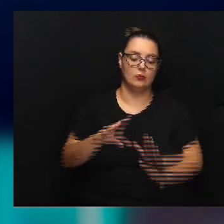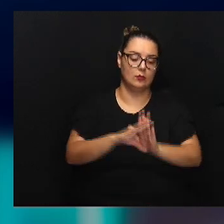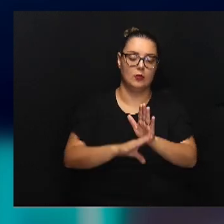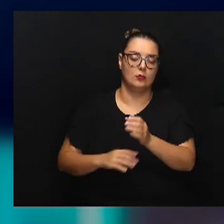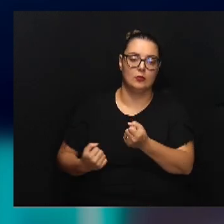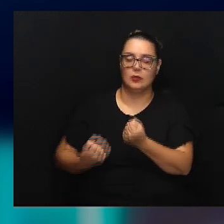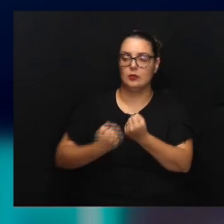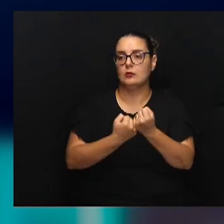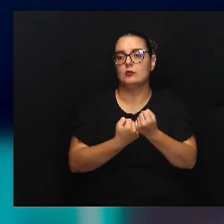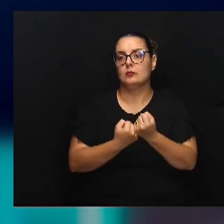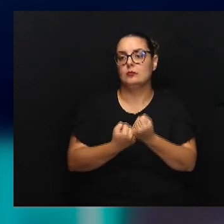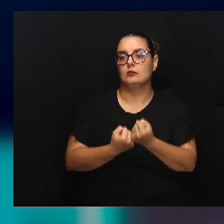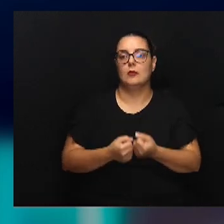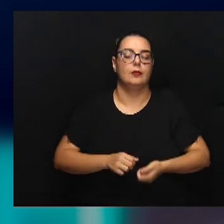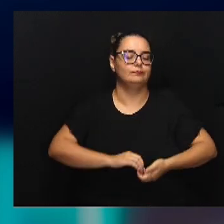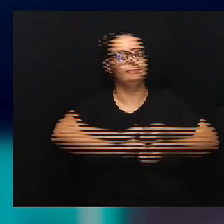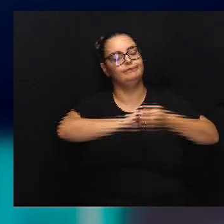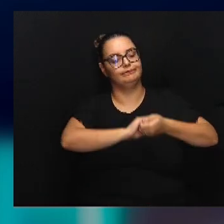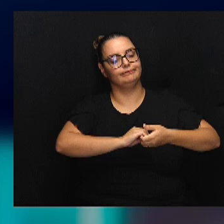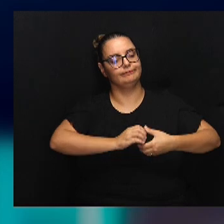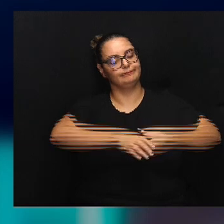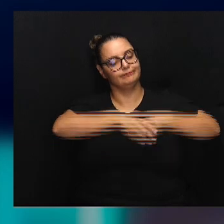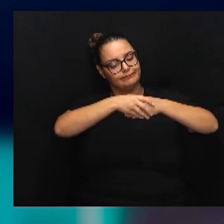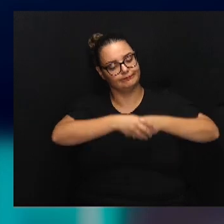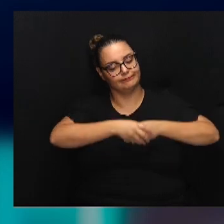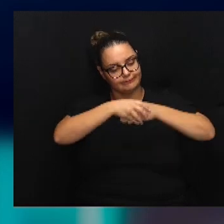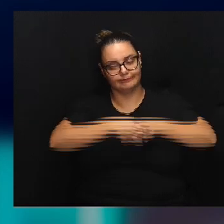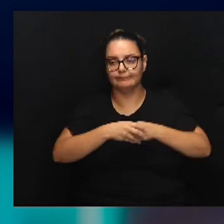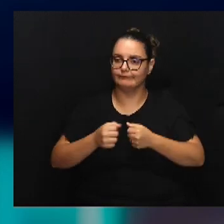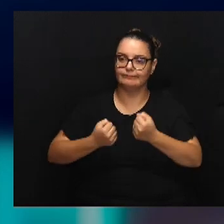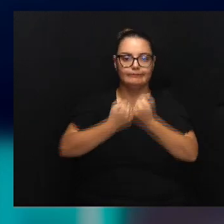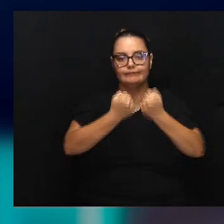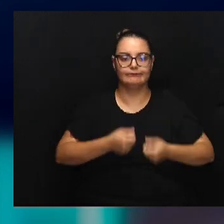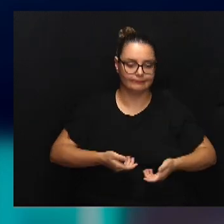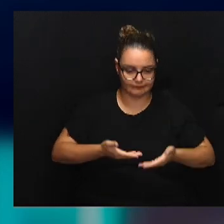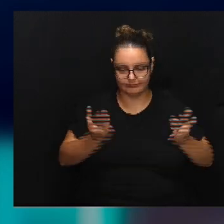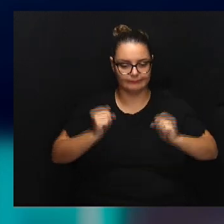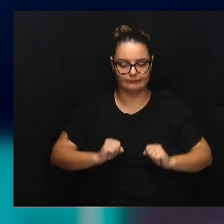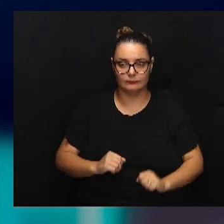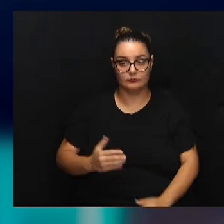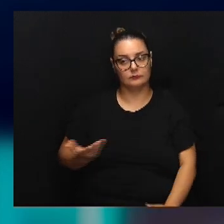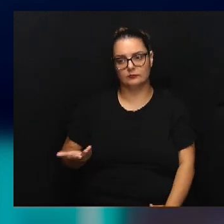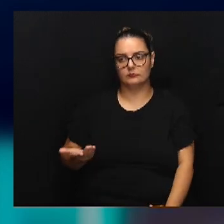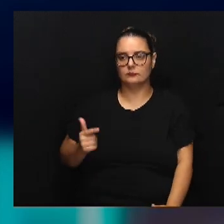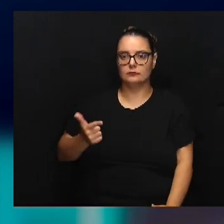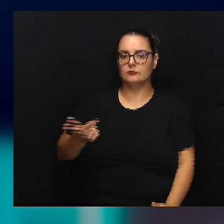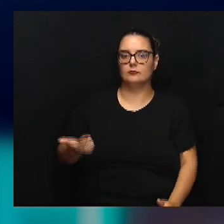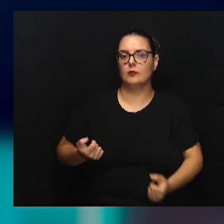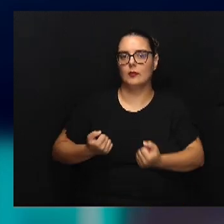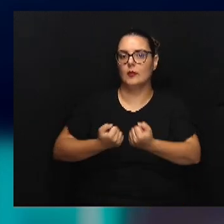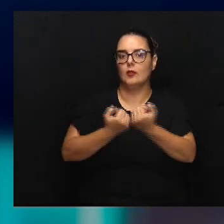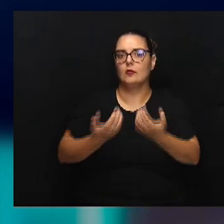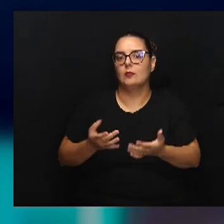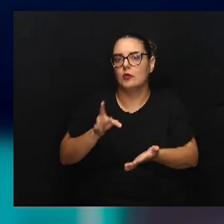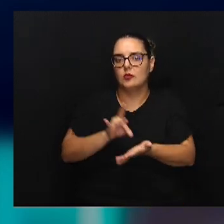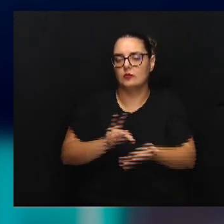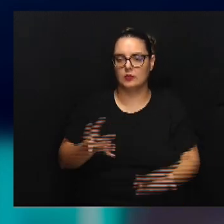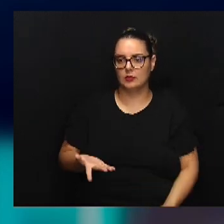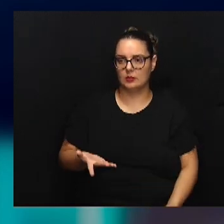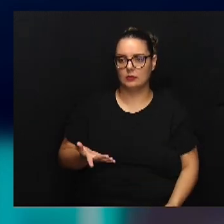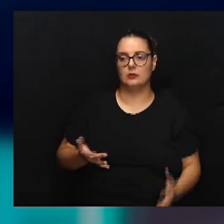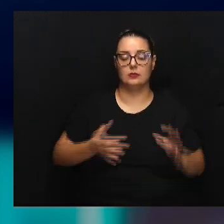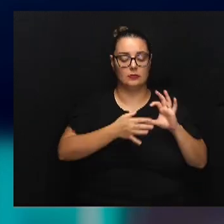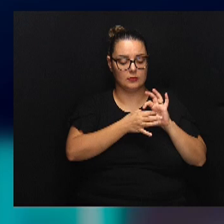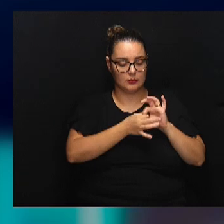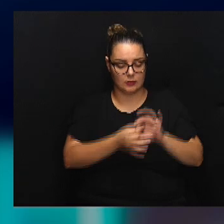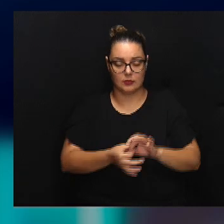para apertar as mãos e dizer que apoiamos vocês, né? E nós precisamos, num contexto